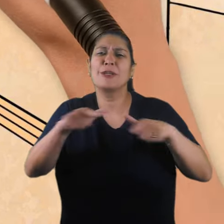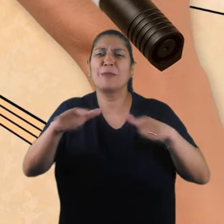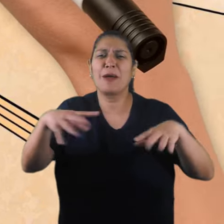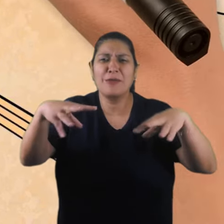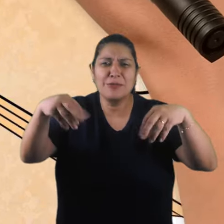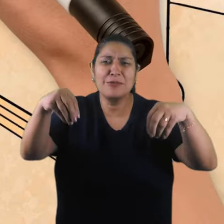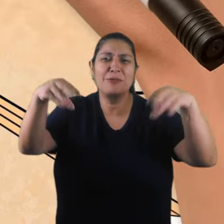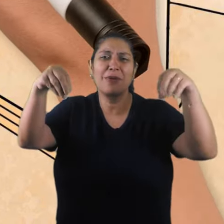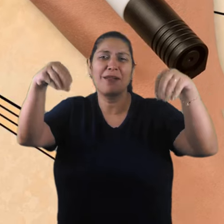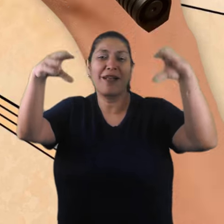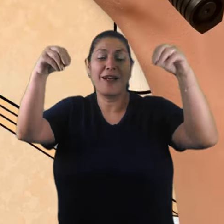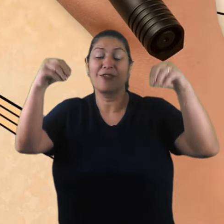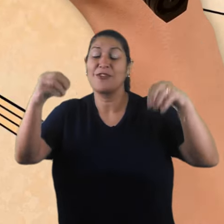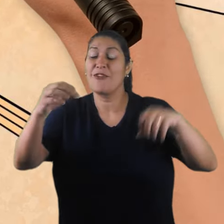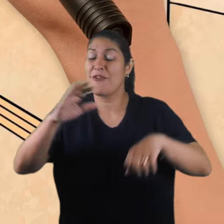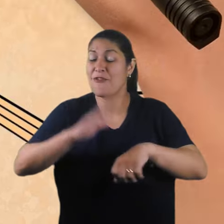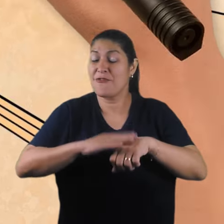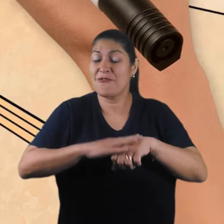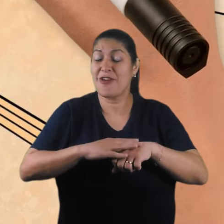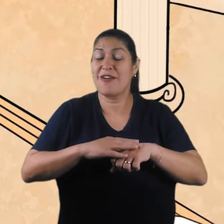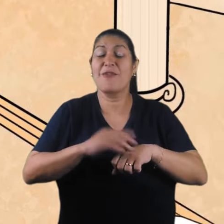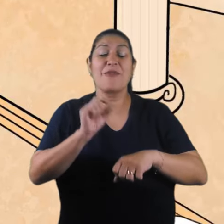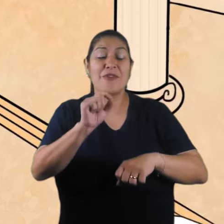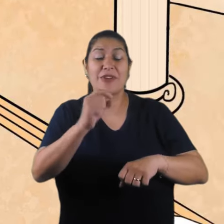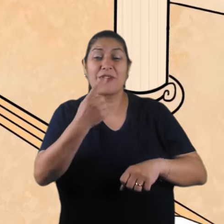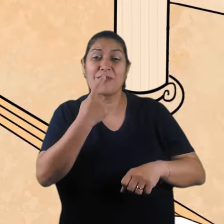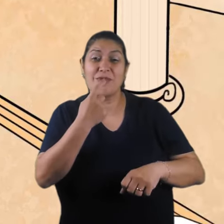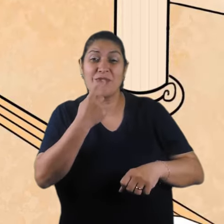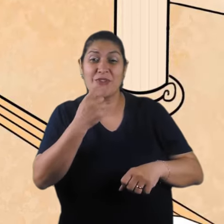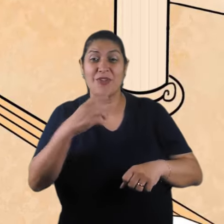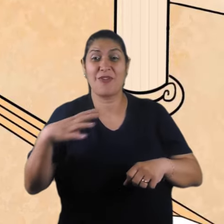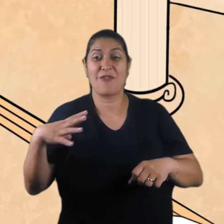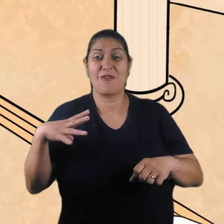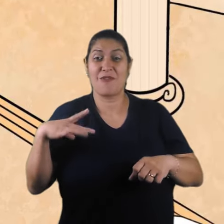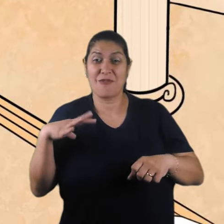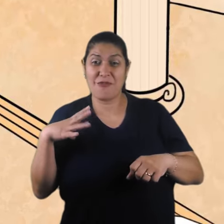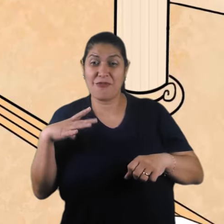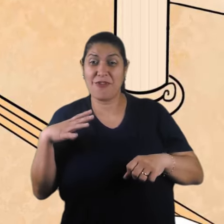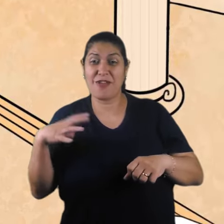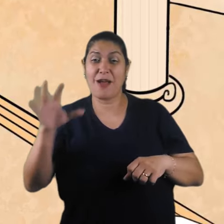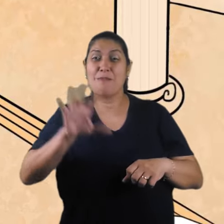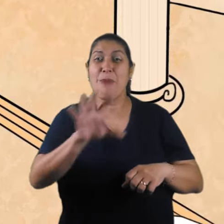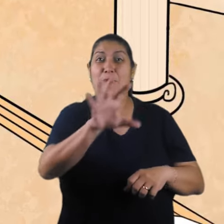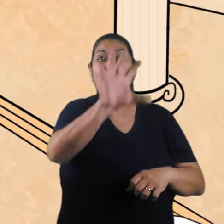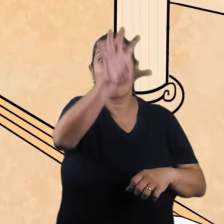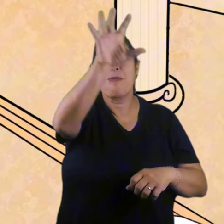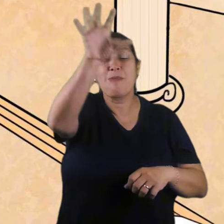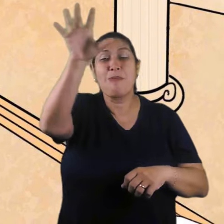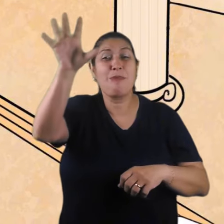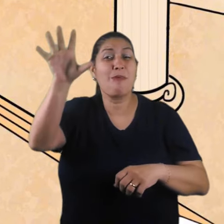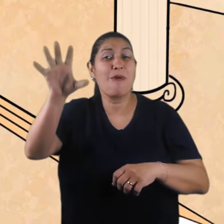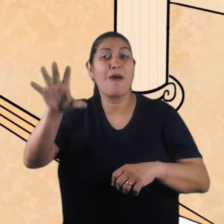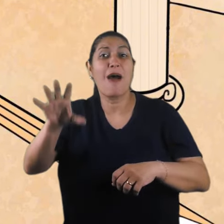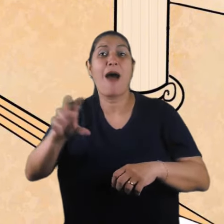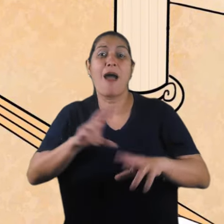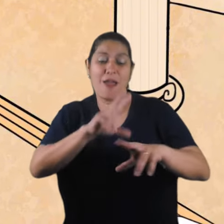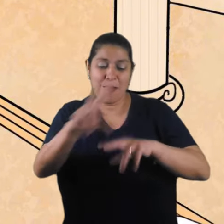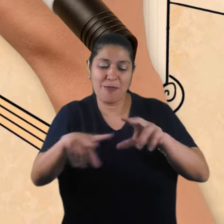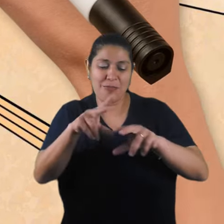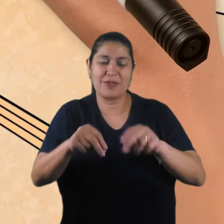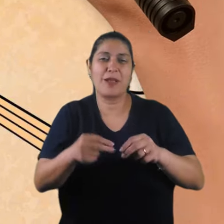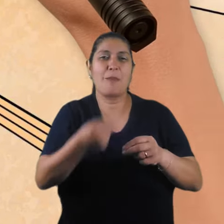seus nobres e oficiais, decretou feriado em todas as províncias do seu reino